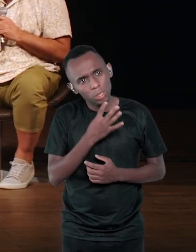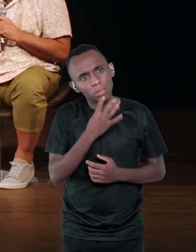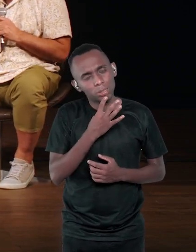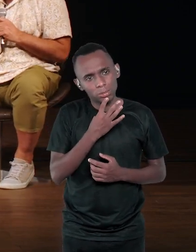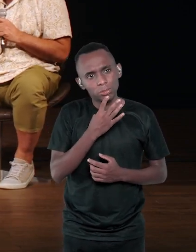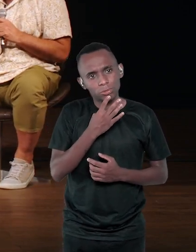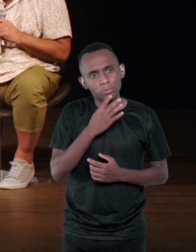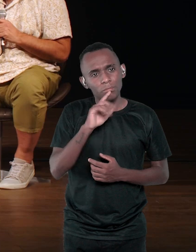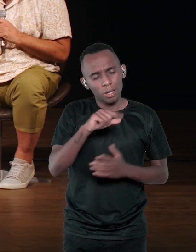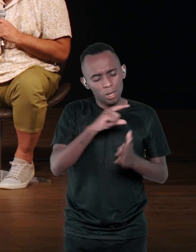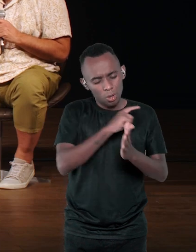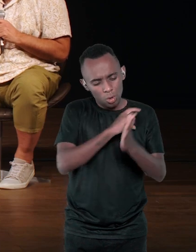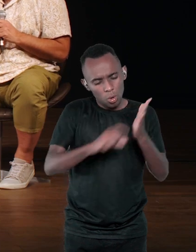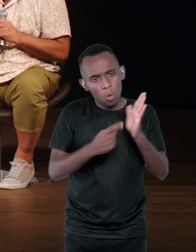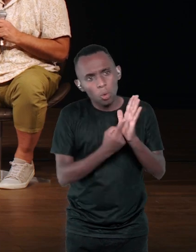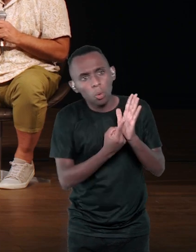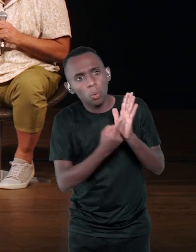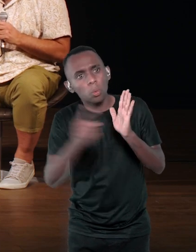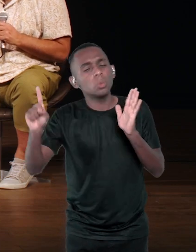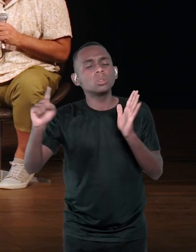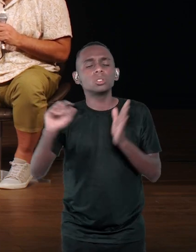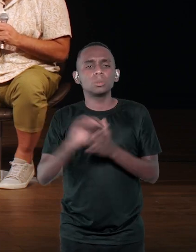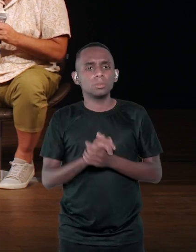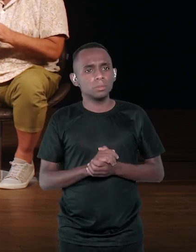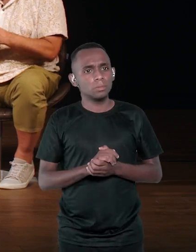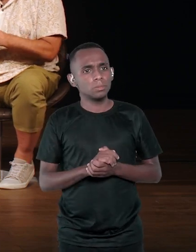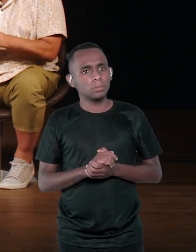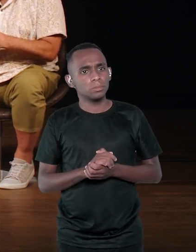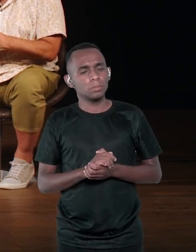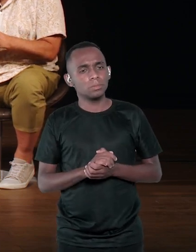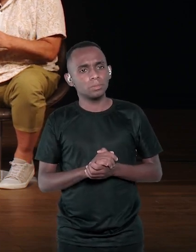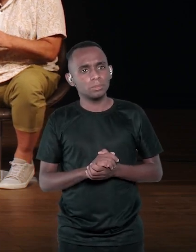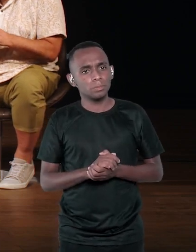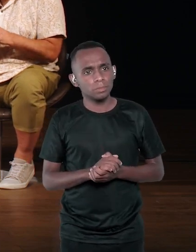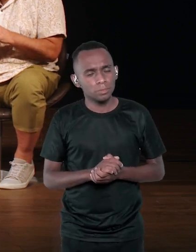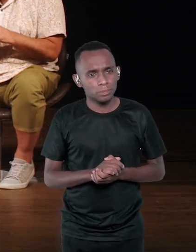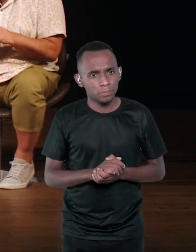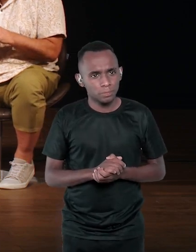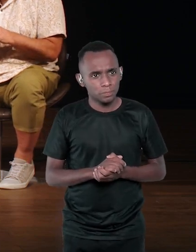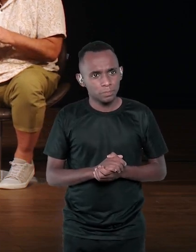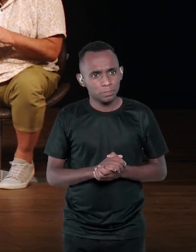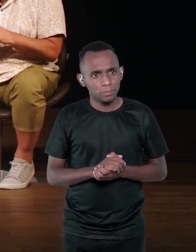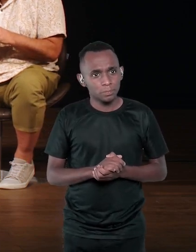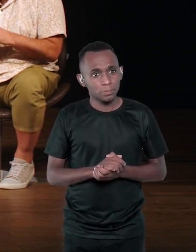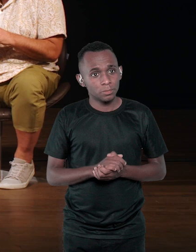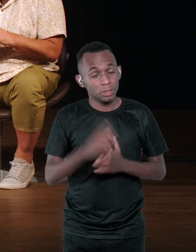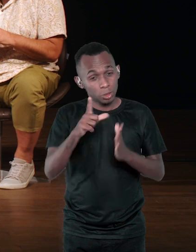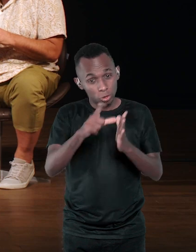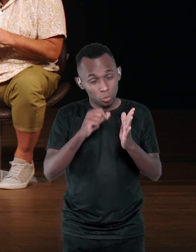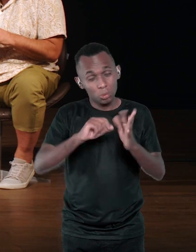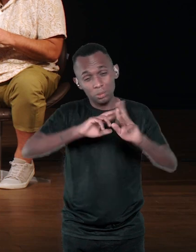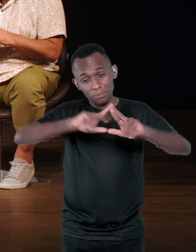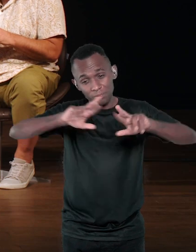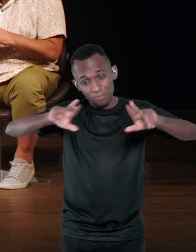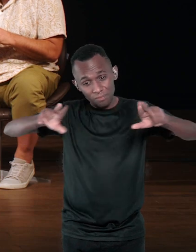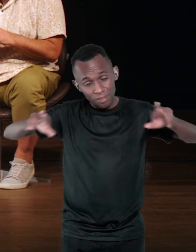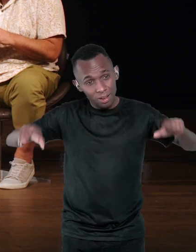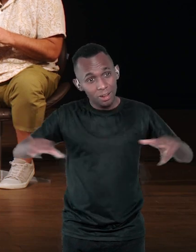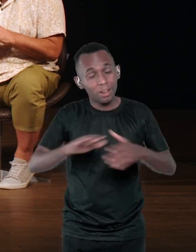última estrofe. Zeca segura o celular para consultar o poema. E hoje eu escolhi, entre tantas